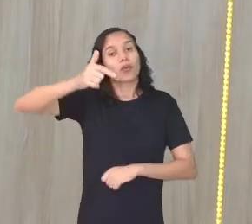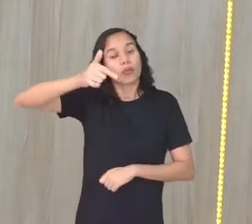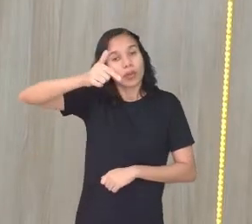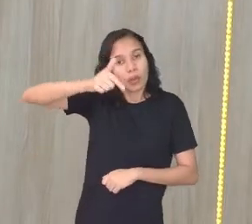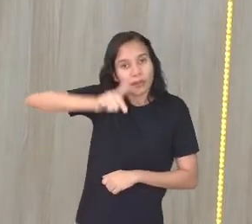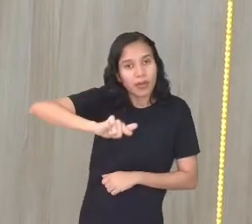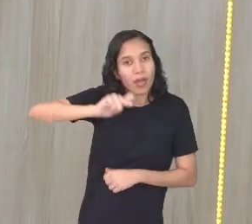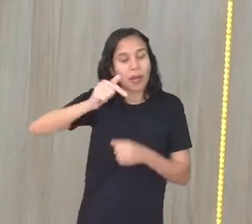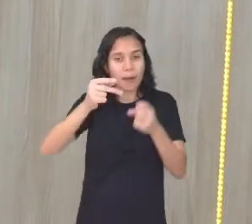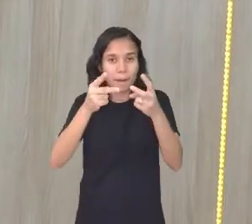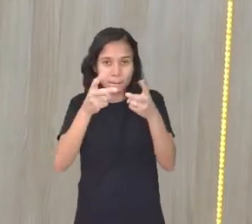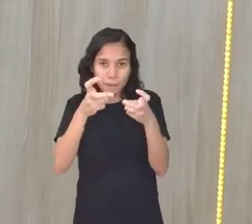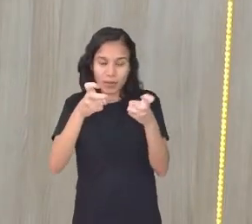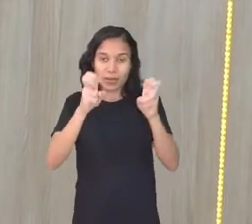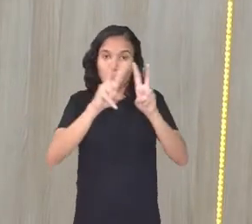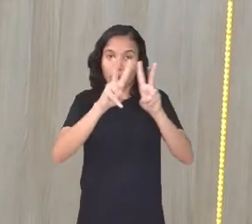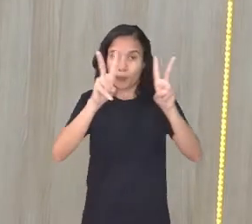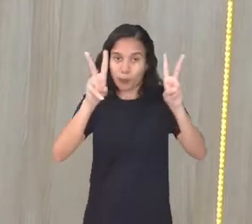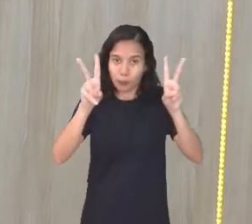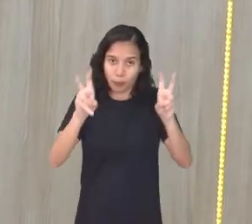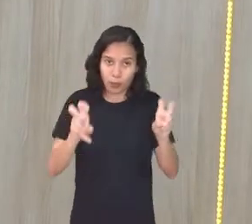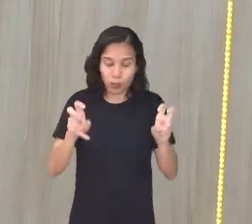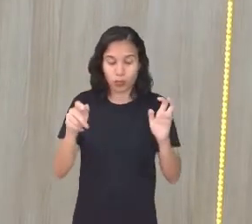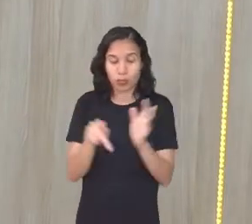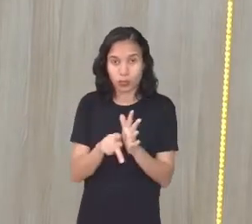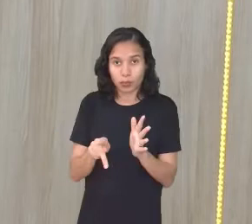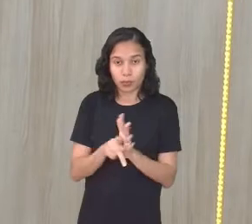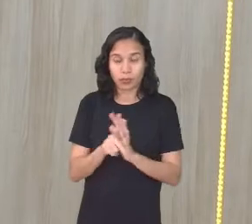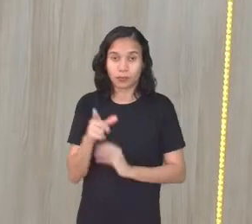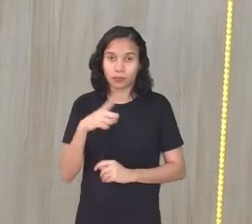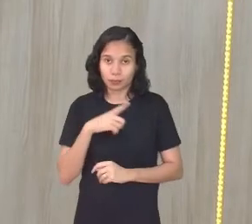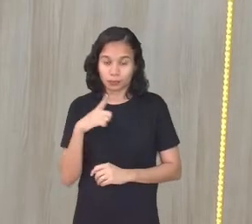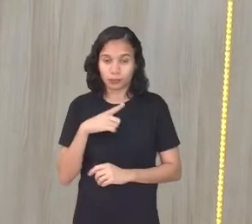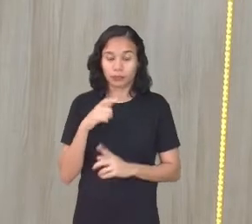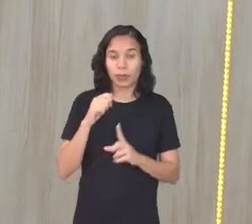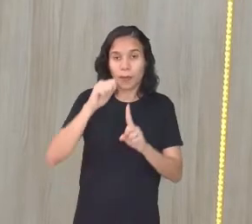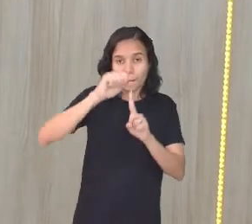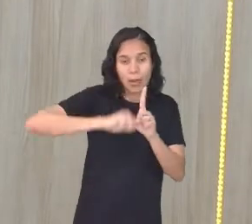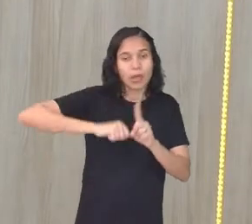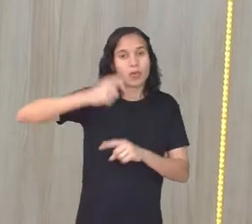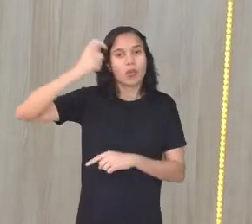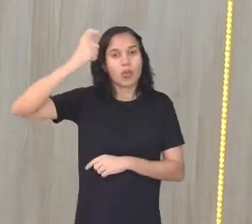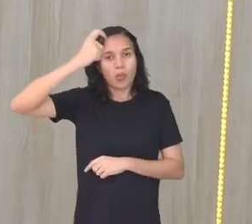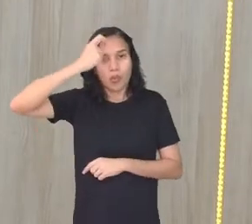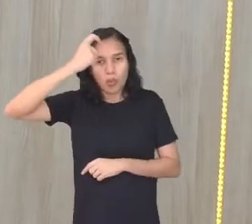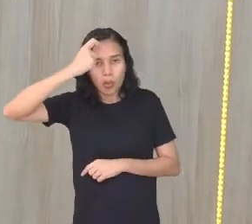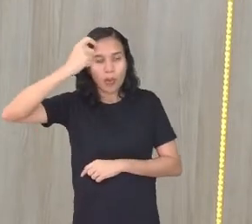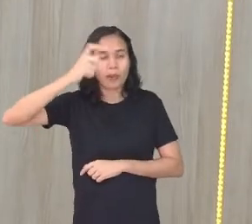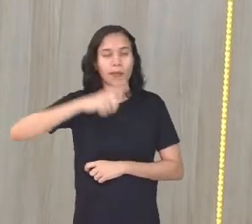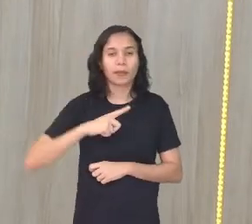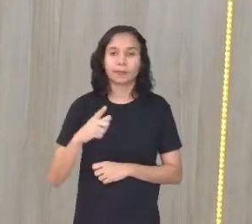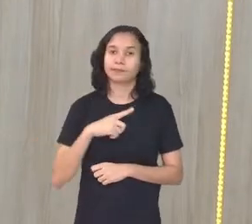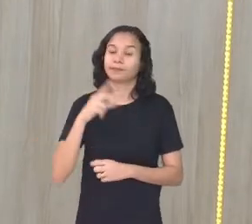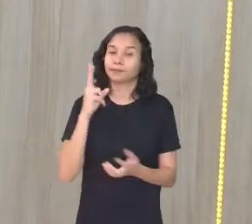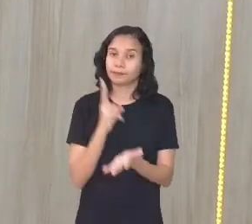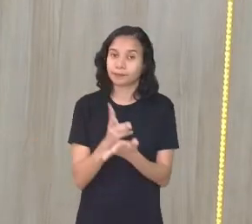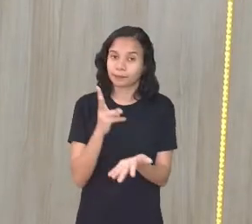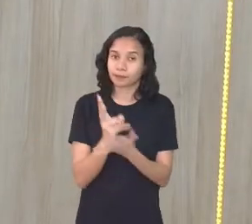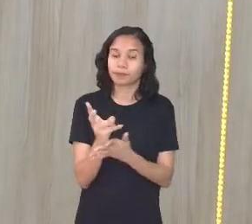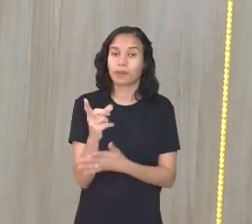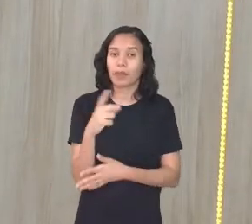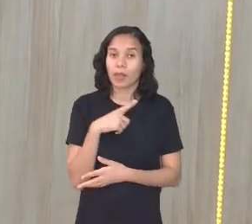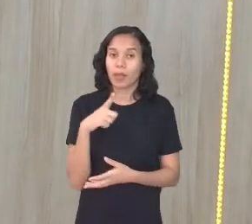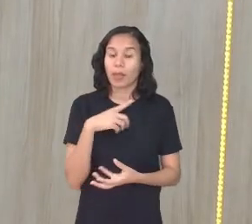vez, percebam que os assuntos tratados em algum mês de conscientização, né, eles sempre